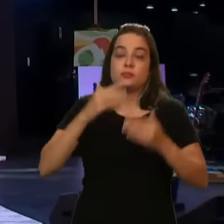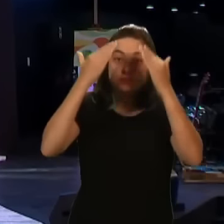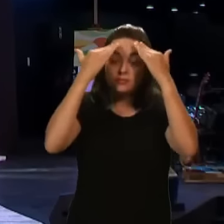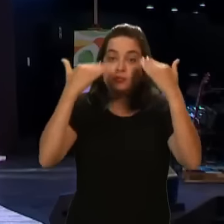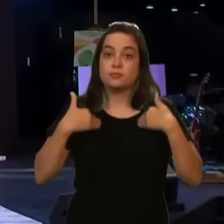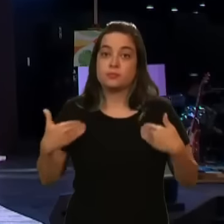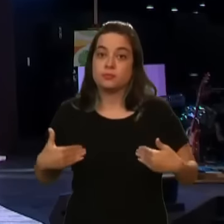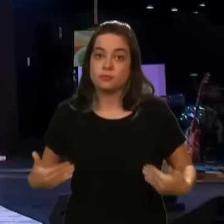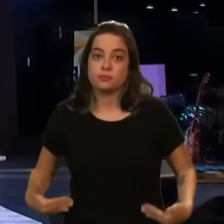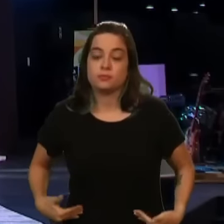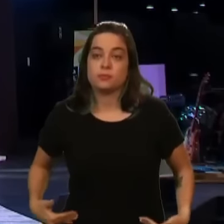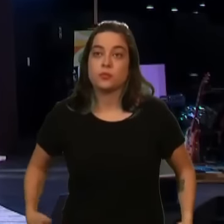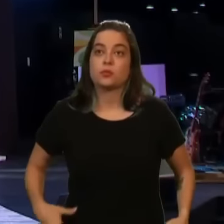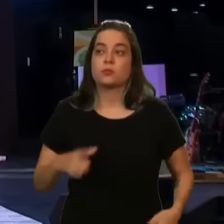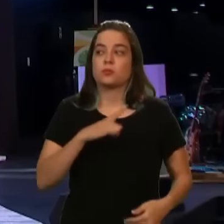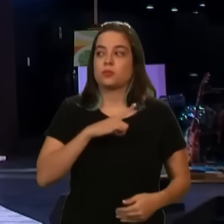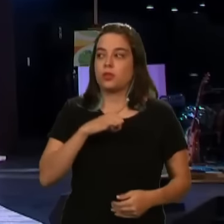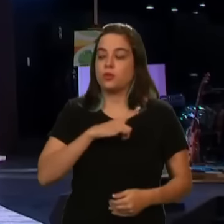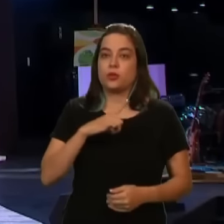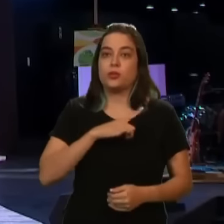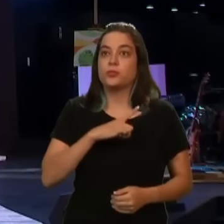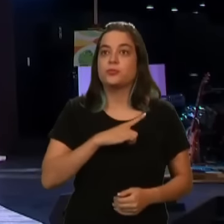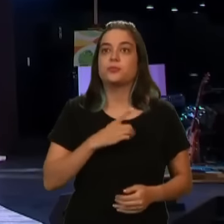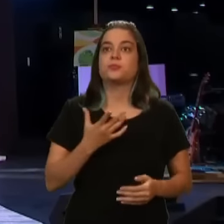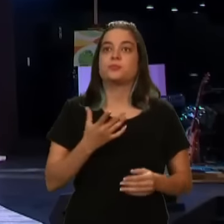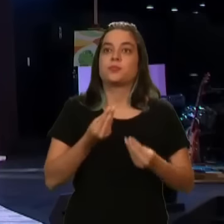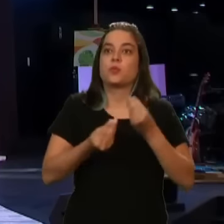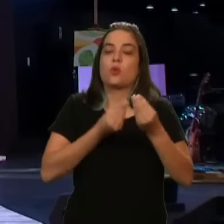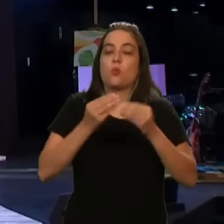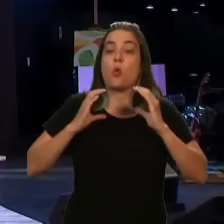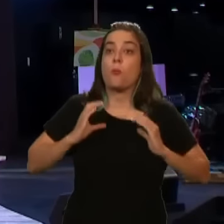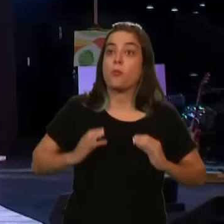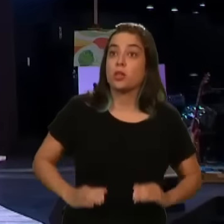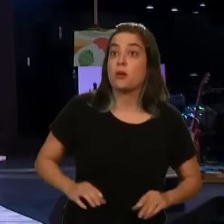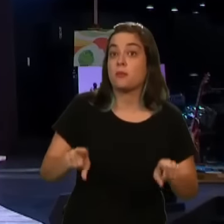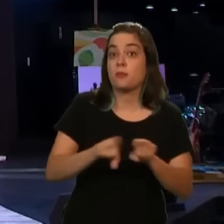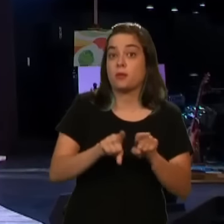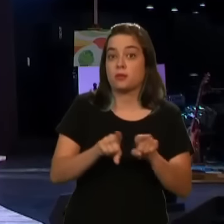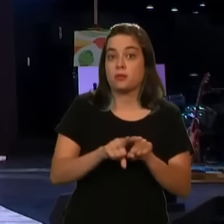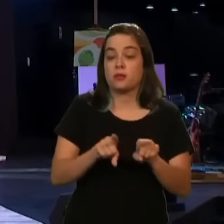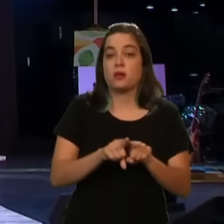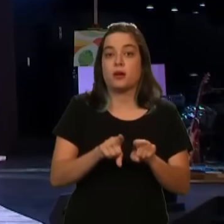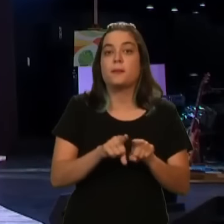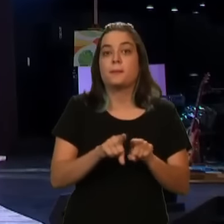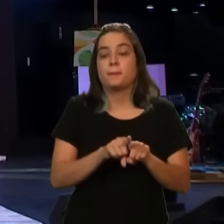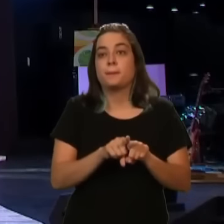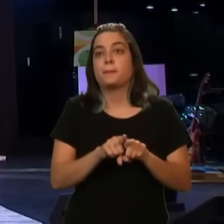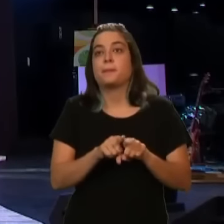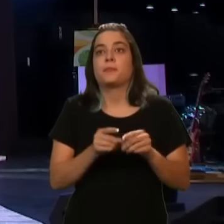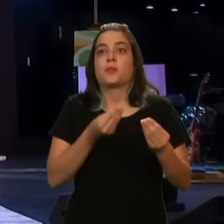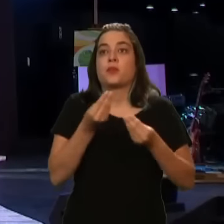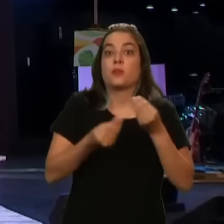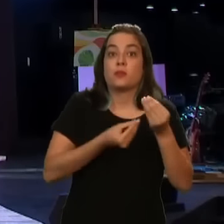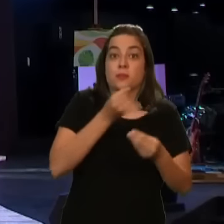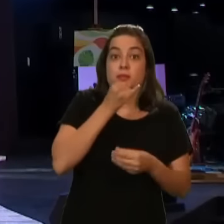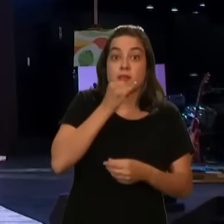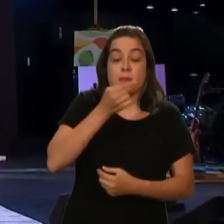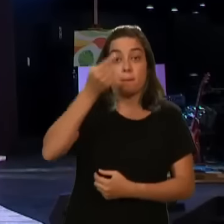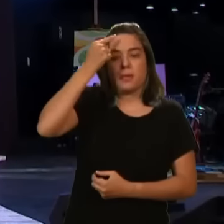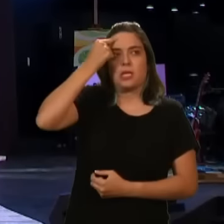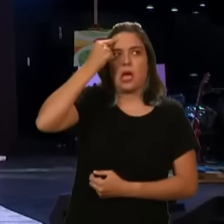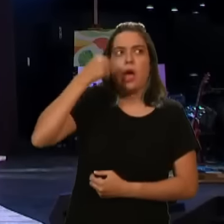Alguns comandos são instintivos, outros se tornam, de comportamento, se tornam instintivos, assim como respirar. Você não pensa para